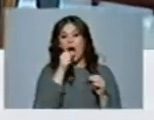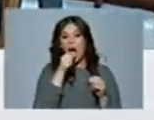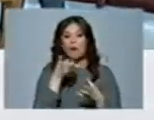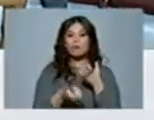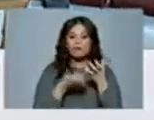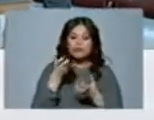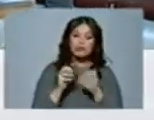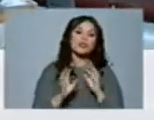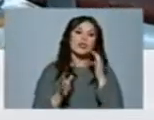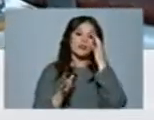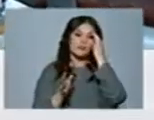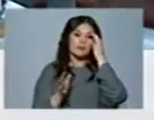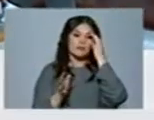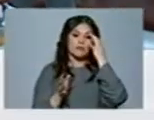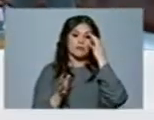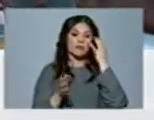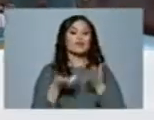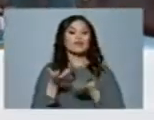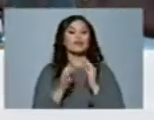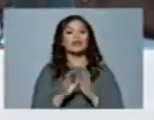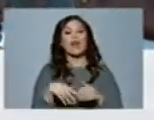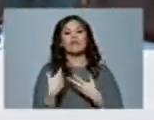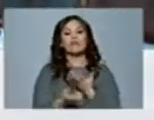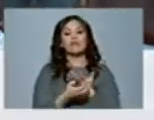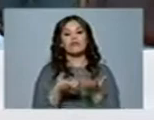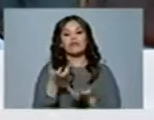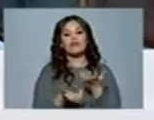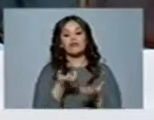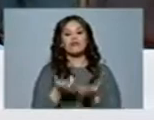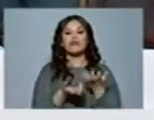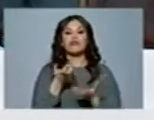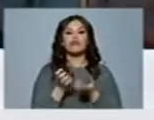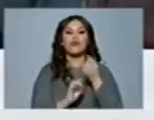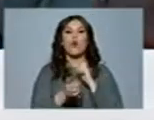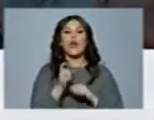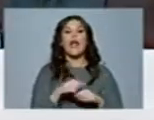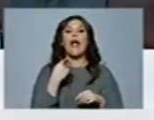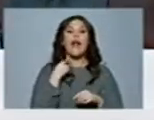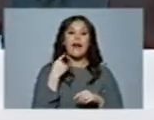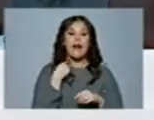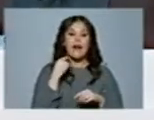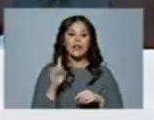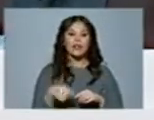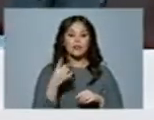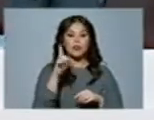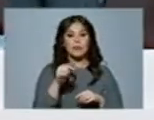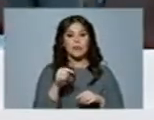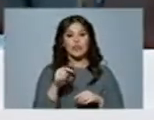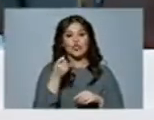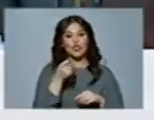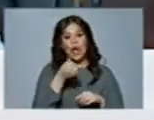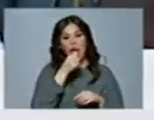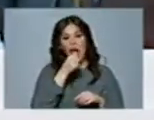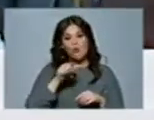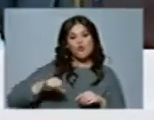Já a ferver. Aqui temos primeiro o caldo, já ter cozido as carnes? Sim, este caldo vai ser para cozermos as carnes, em que depois vamos retirar um pouco desta água